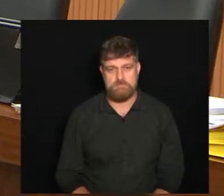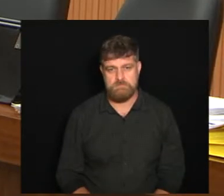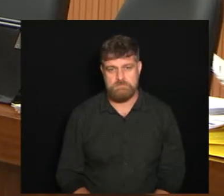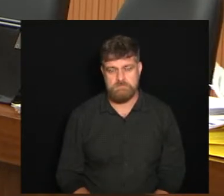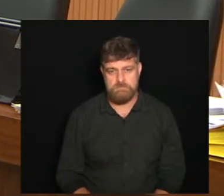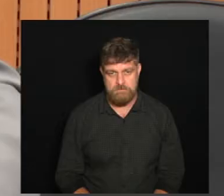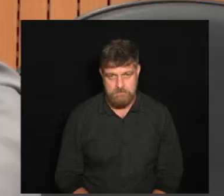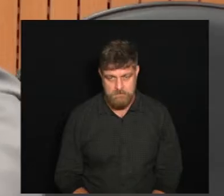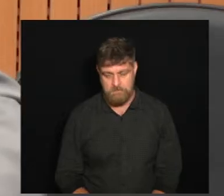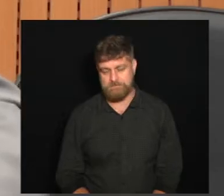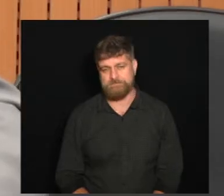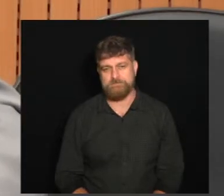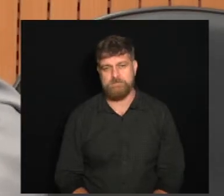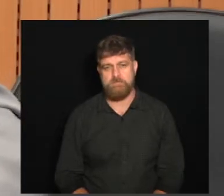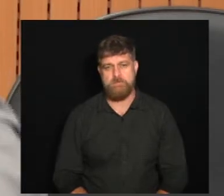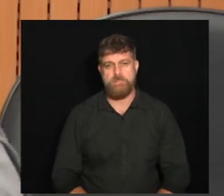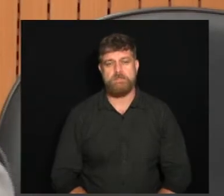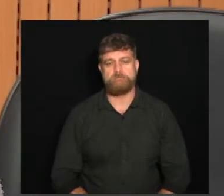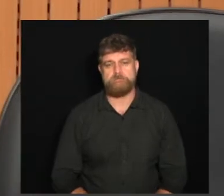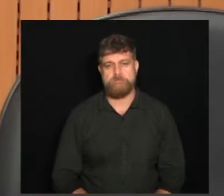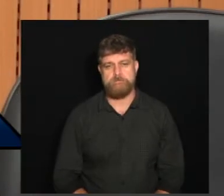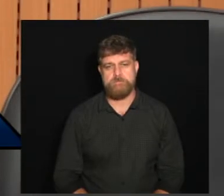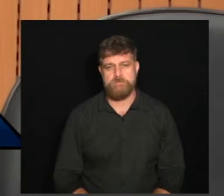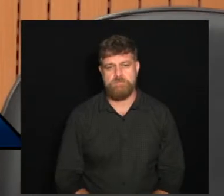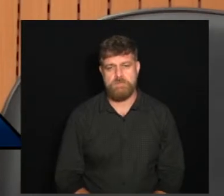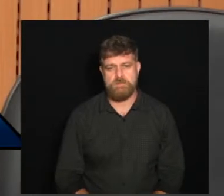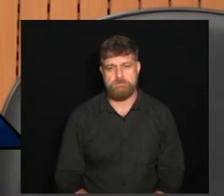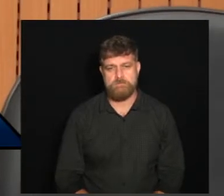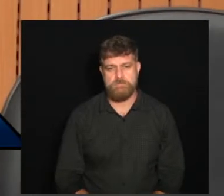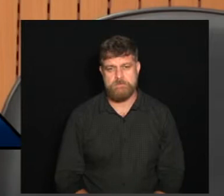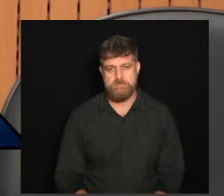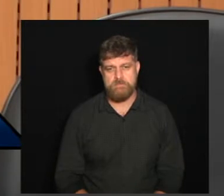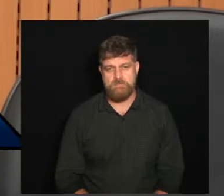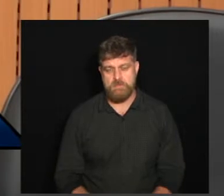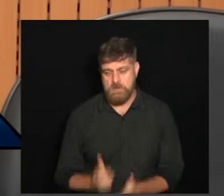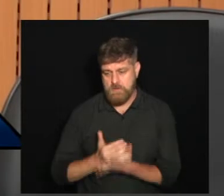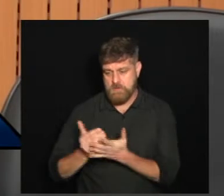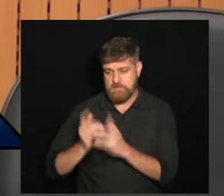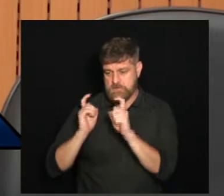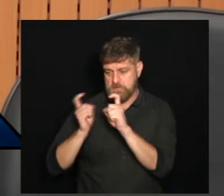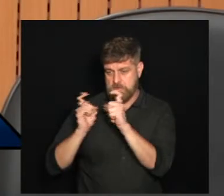declaro aberto a presente reunião ordinária da Câmara Municipal de Campinas. Pequeno